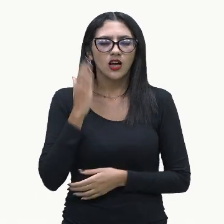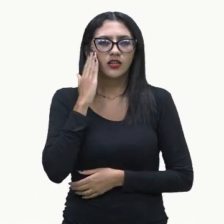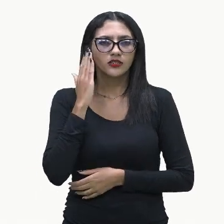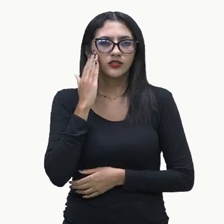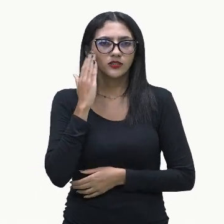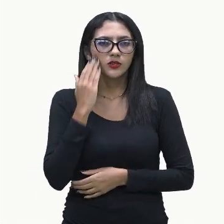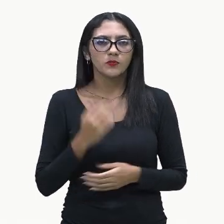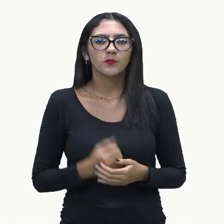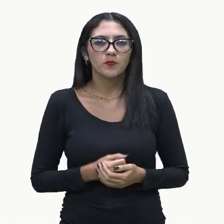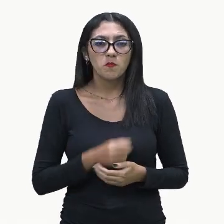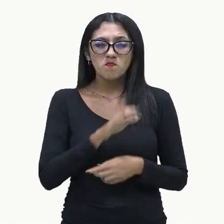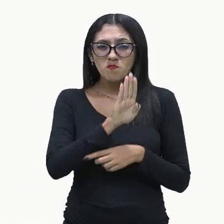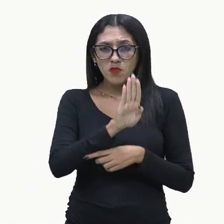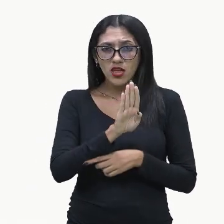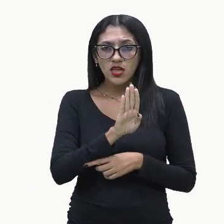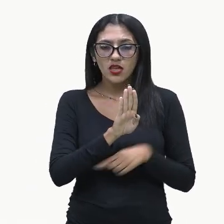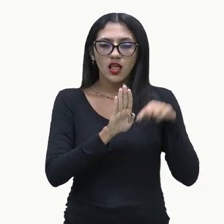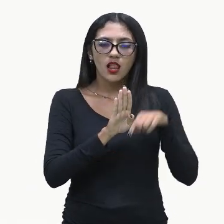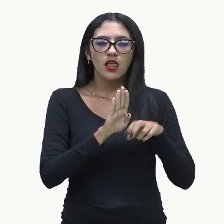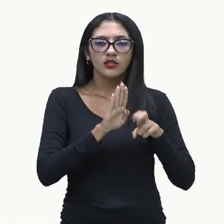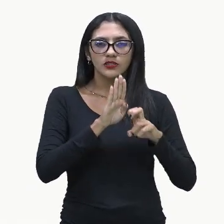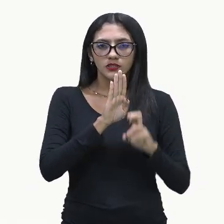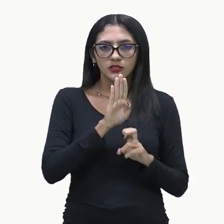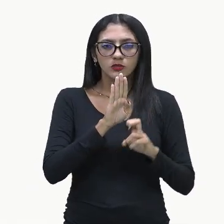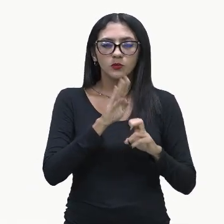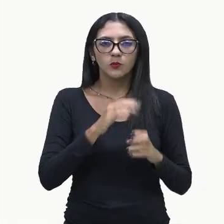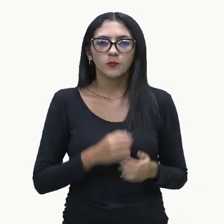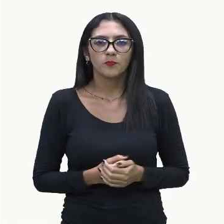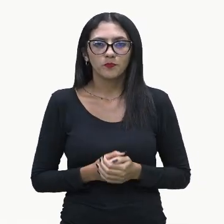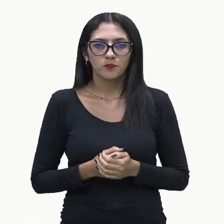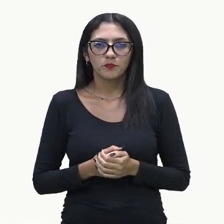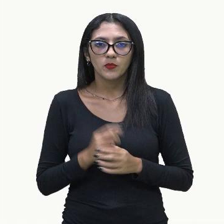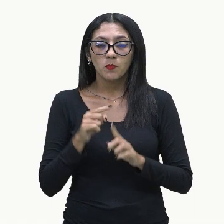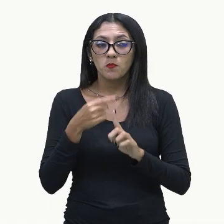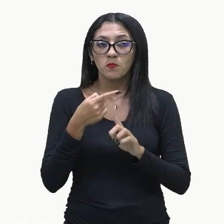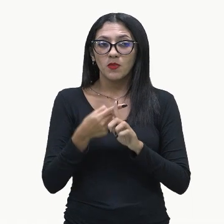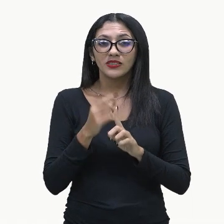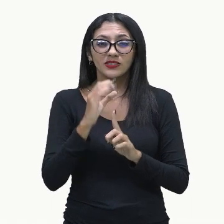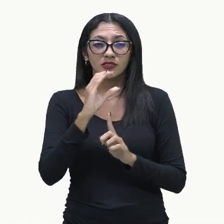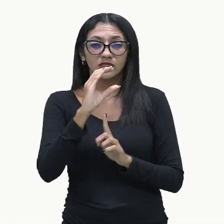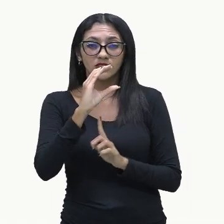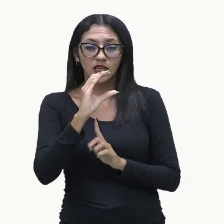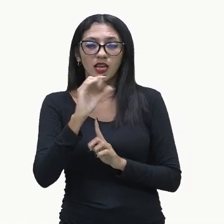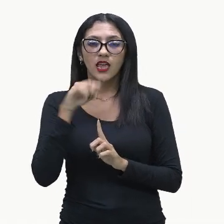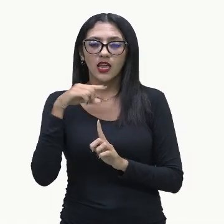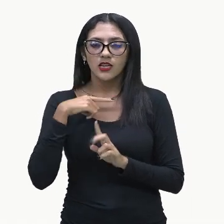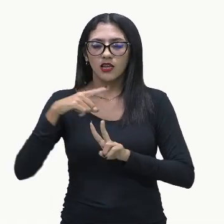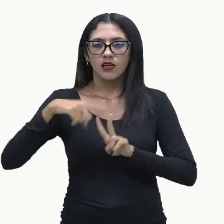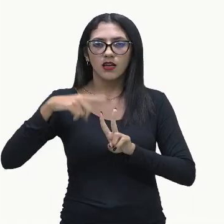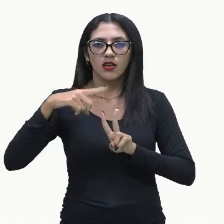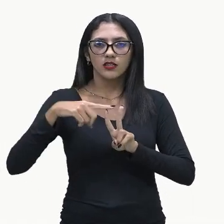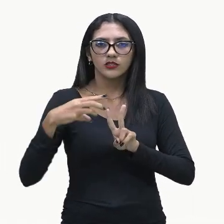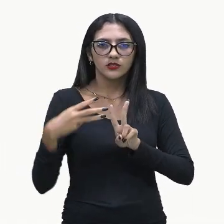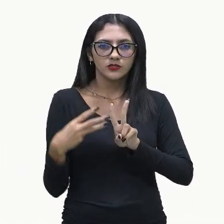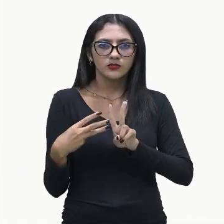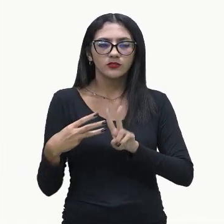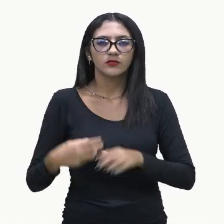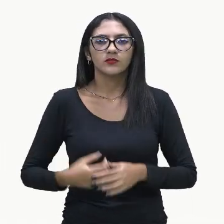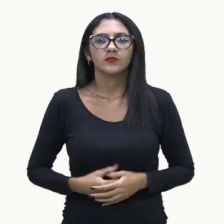5. E o meu C é raiz de 3.